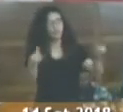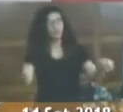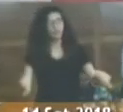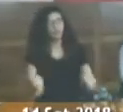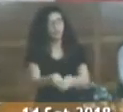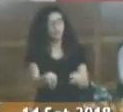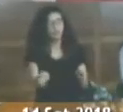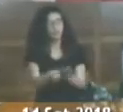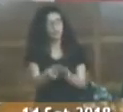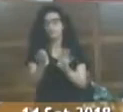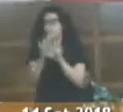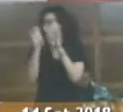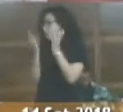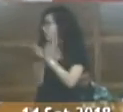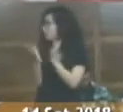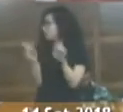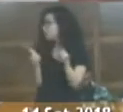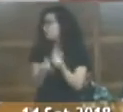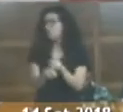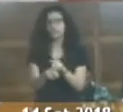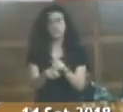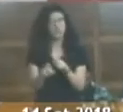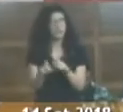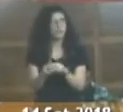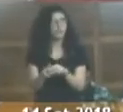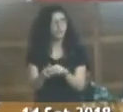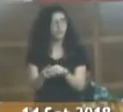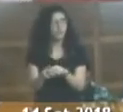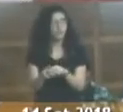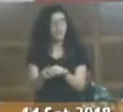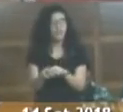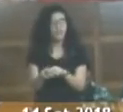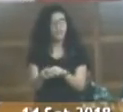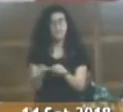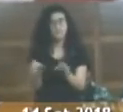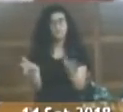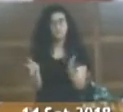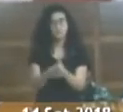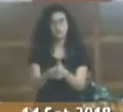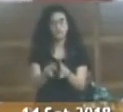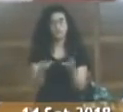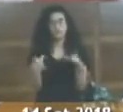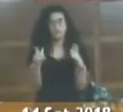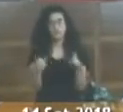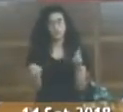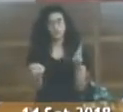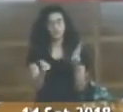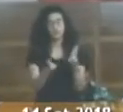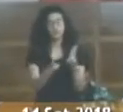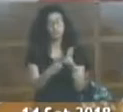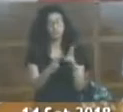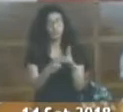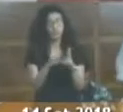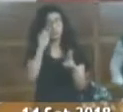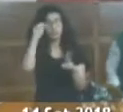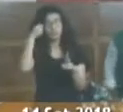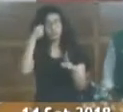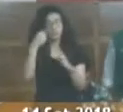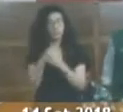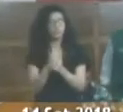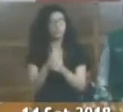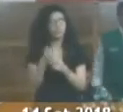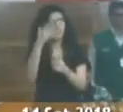territórios caiçaras, para a demarcação das terras indígenas, né, titulação das terras quilombolas. E lembrar que a gente está num